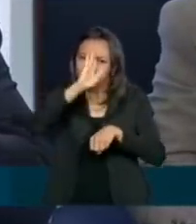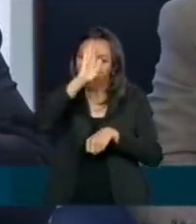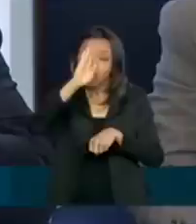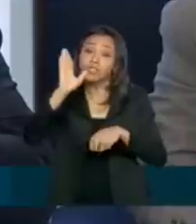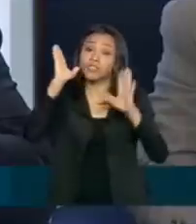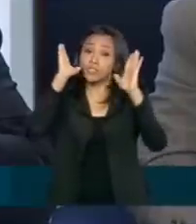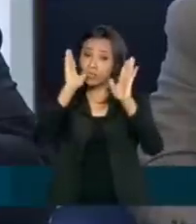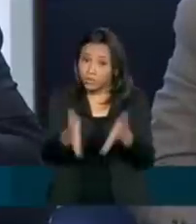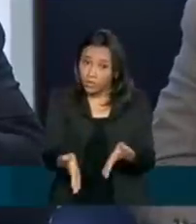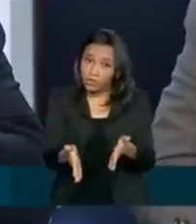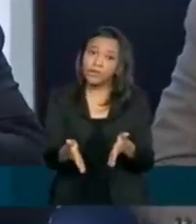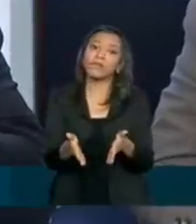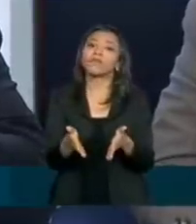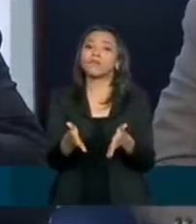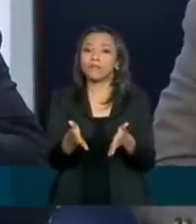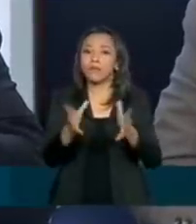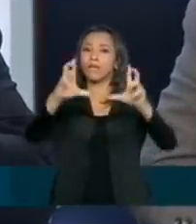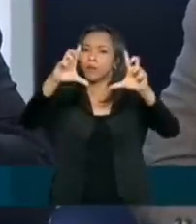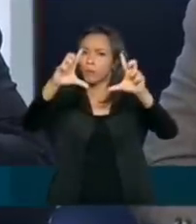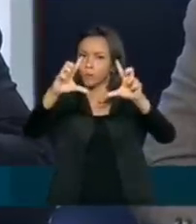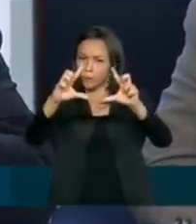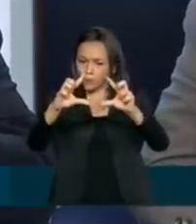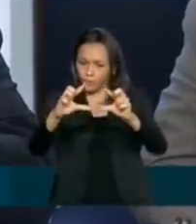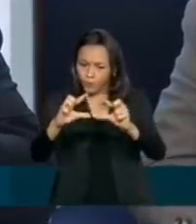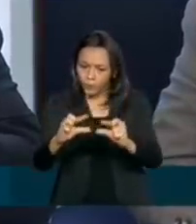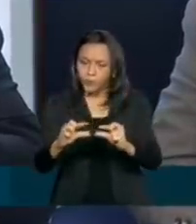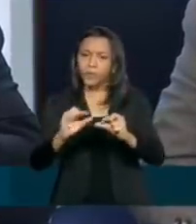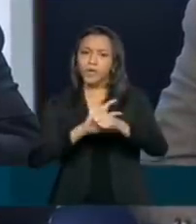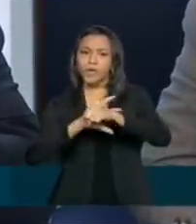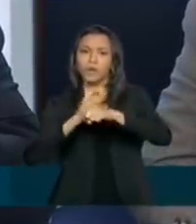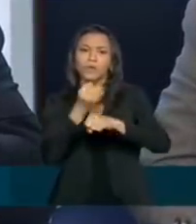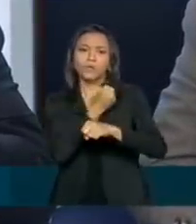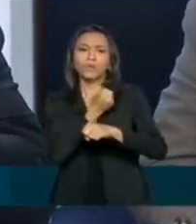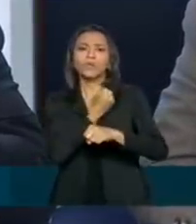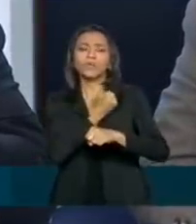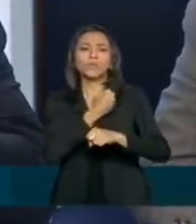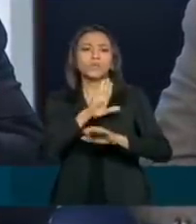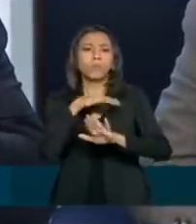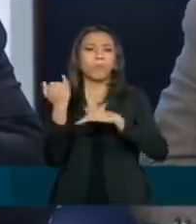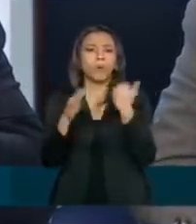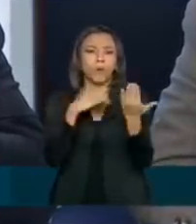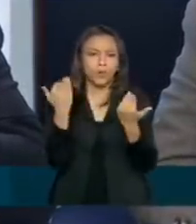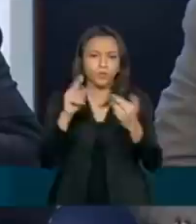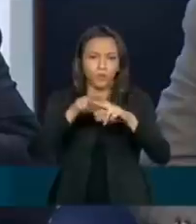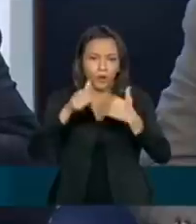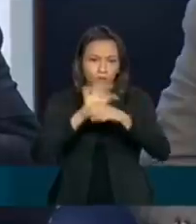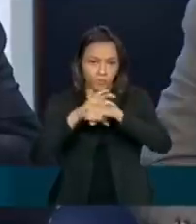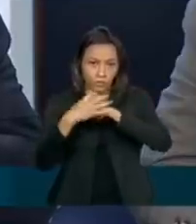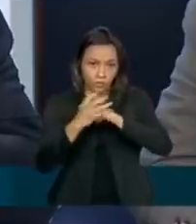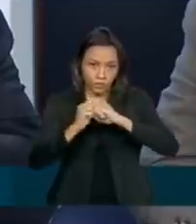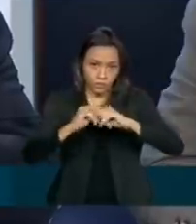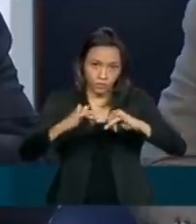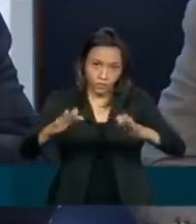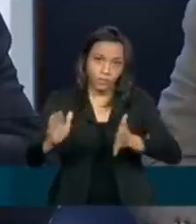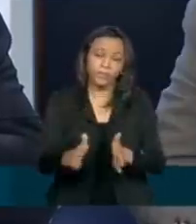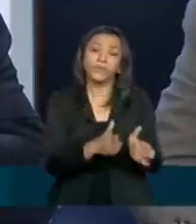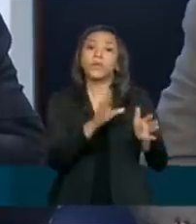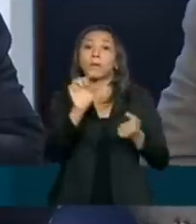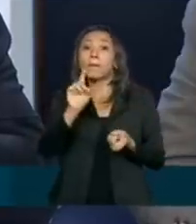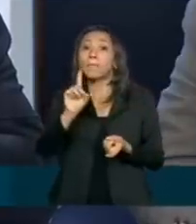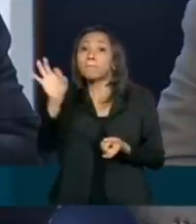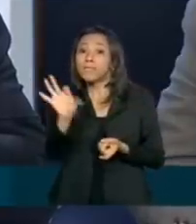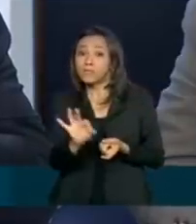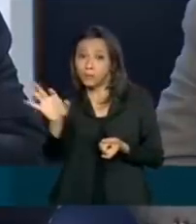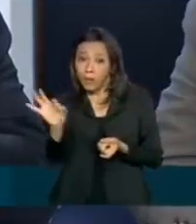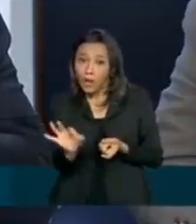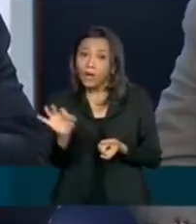aconteceu a passagem e já diminuiu bastante o número de óbitos, o percentual de ocupação de